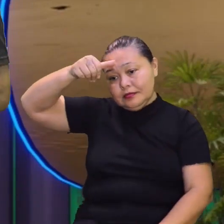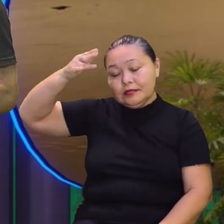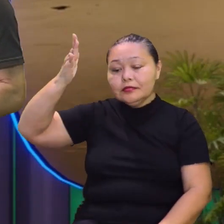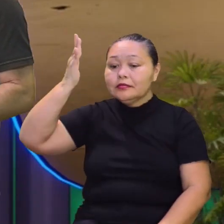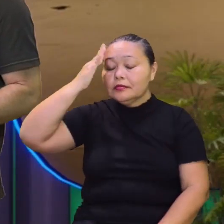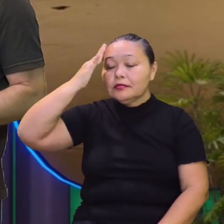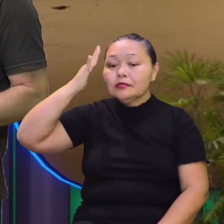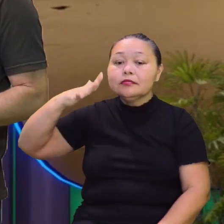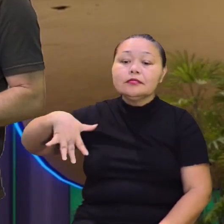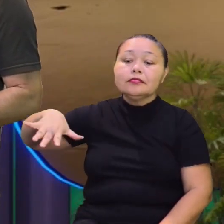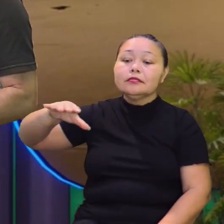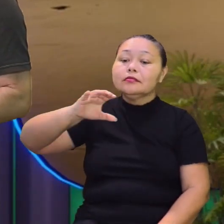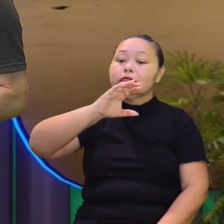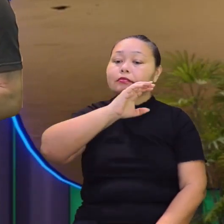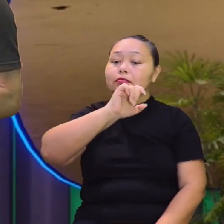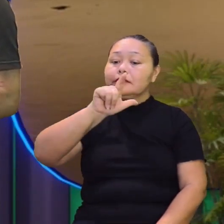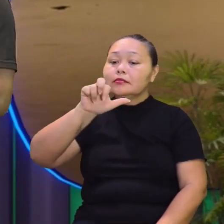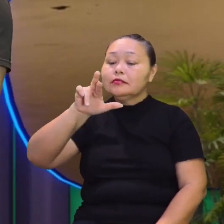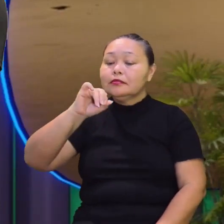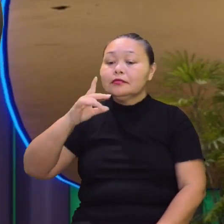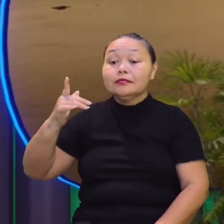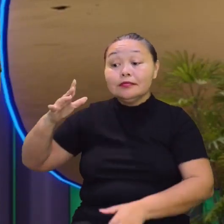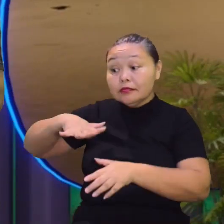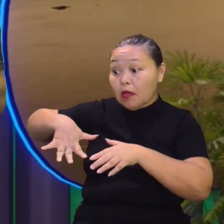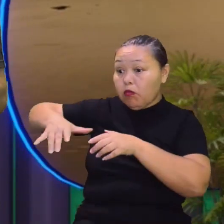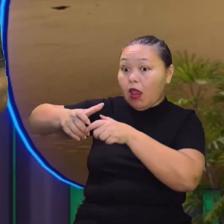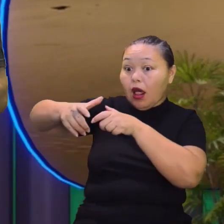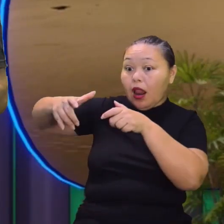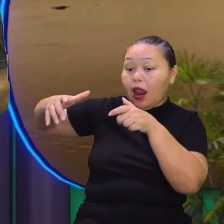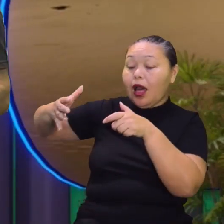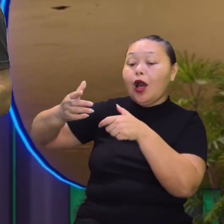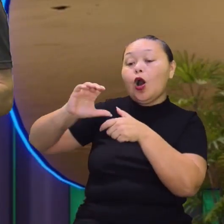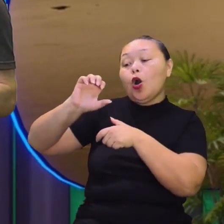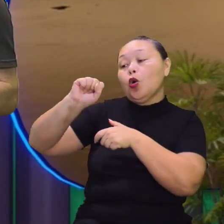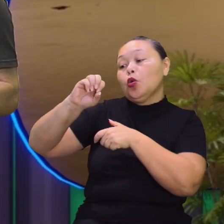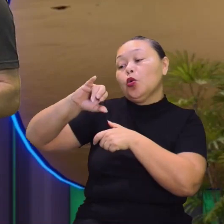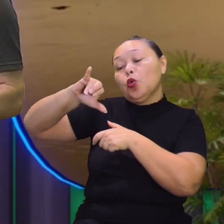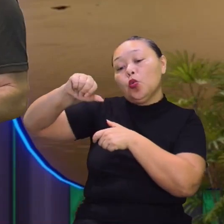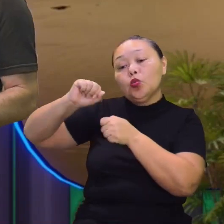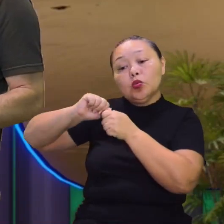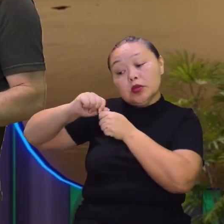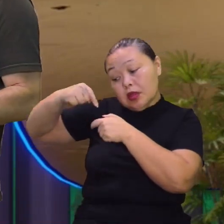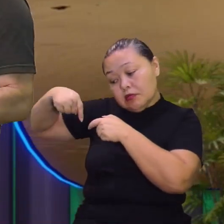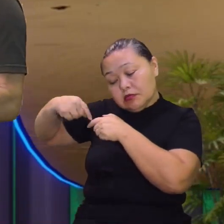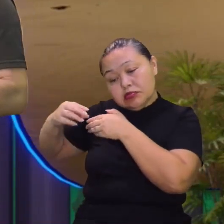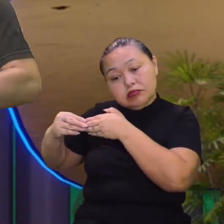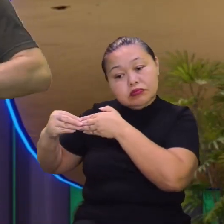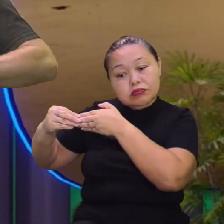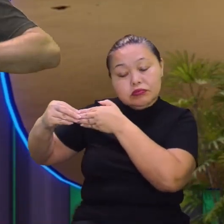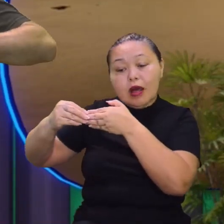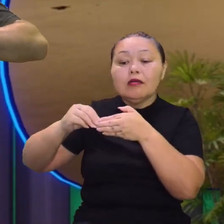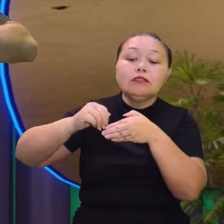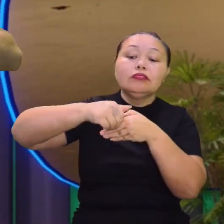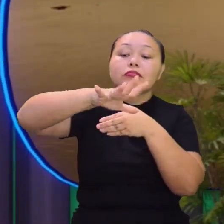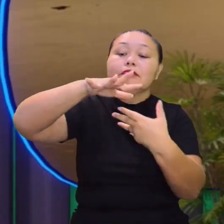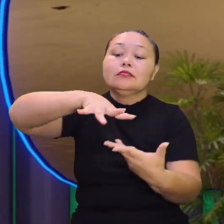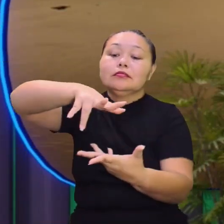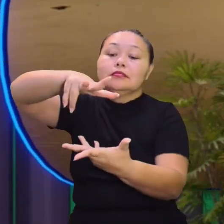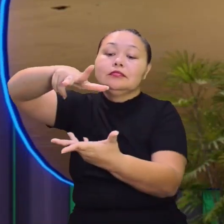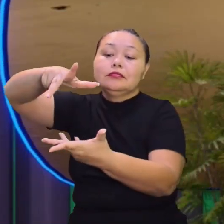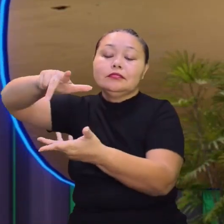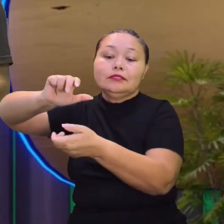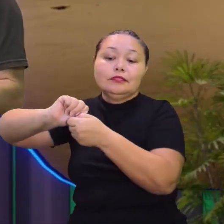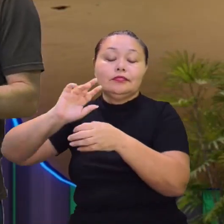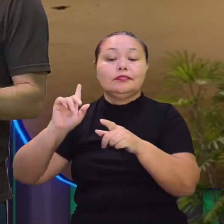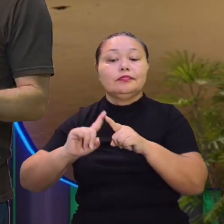sabe que o Mato Grosso é um celeiro de soja, que sai de lá para o mundo. É isso? Exatamente. Só que, mesmo que o